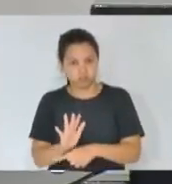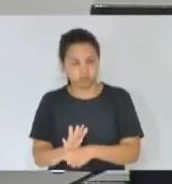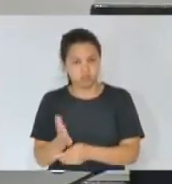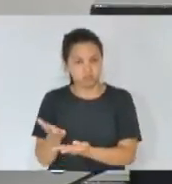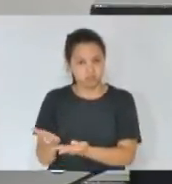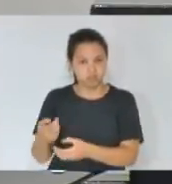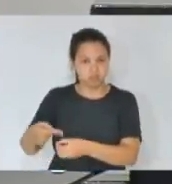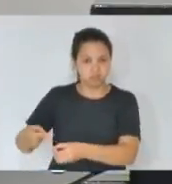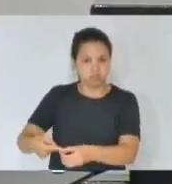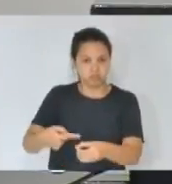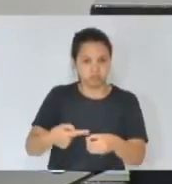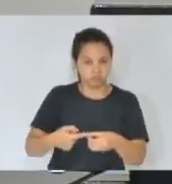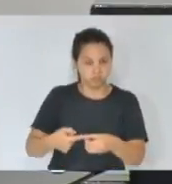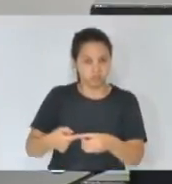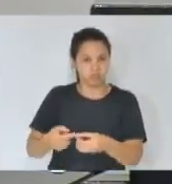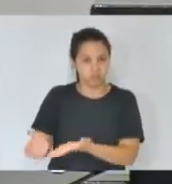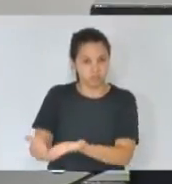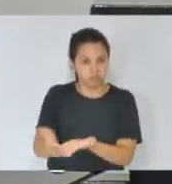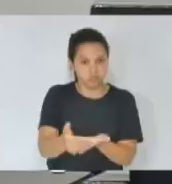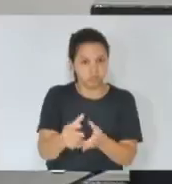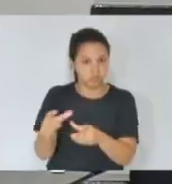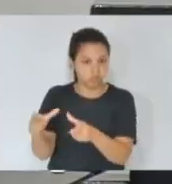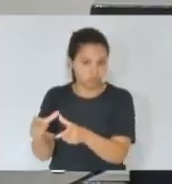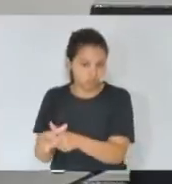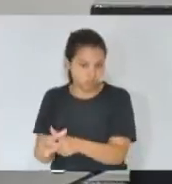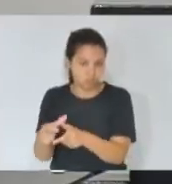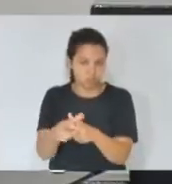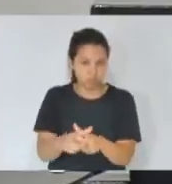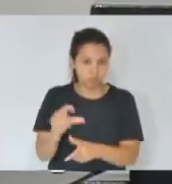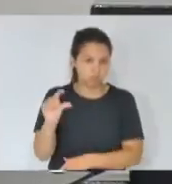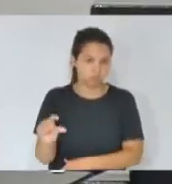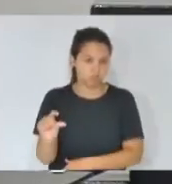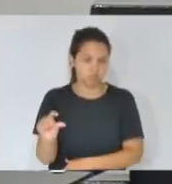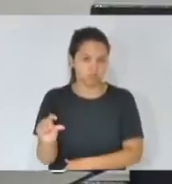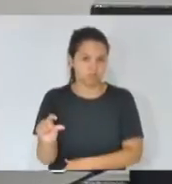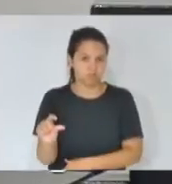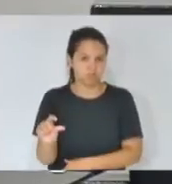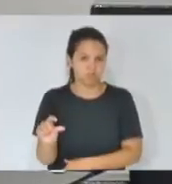suficiente. O que que o governo do Estado tem contra Itajaí?